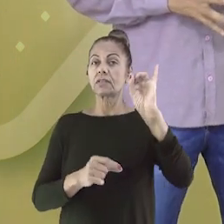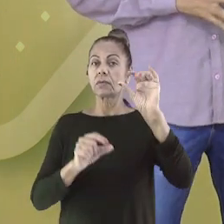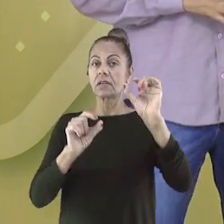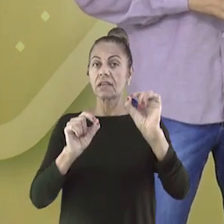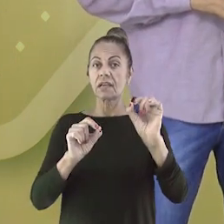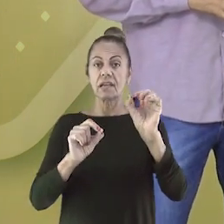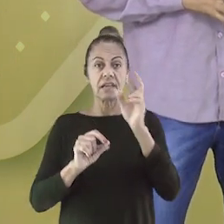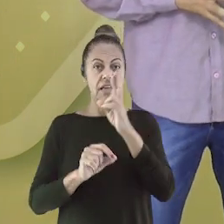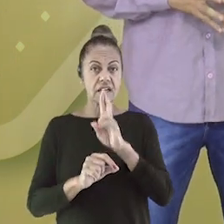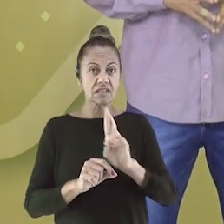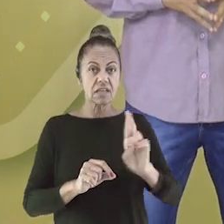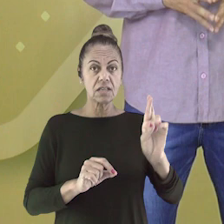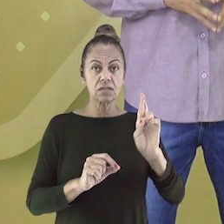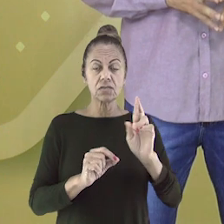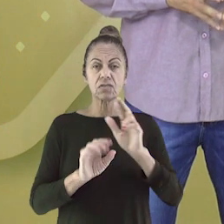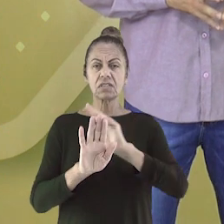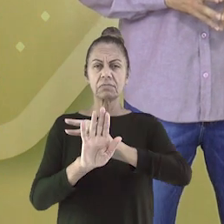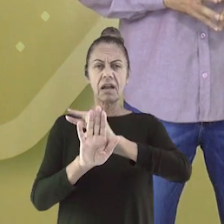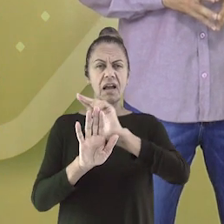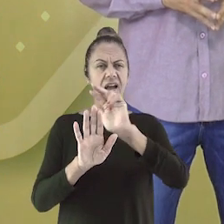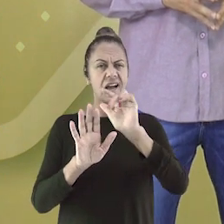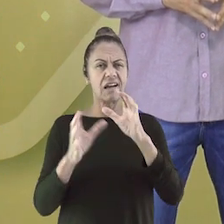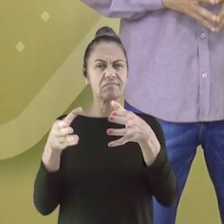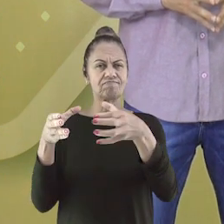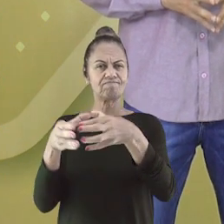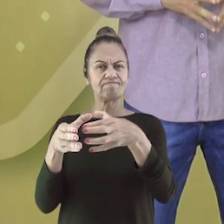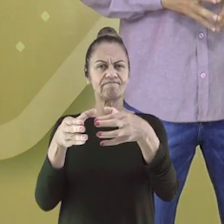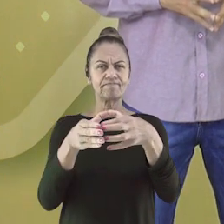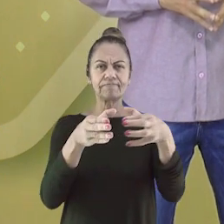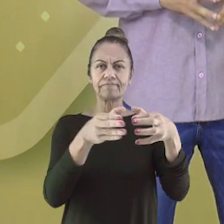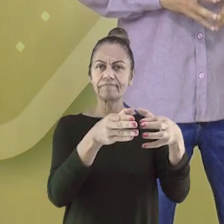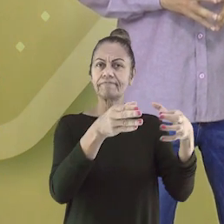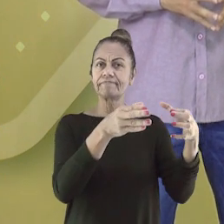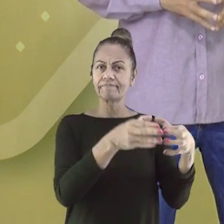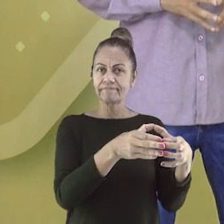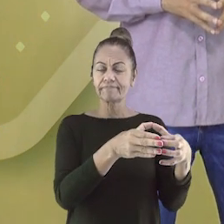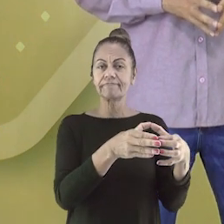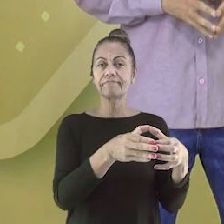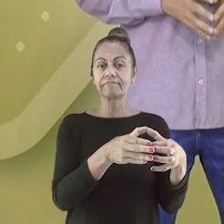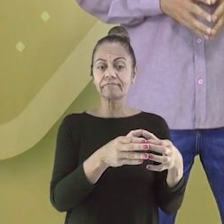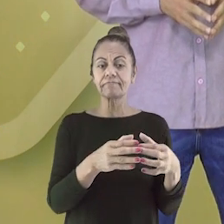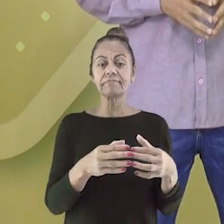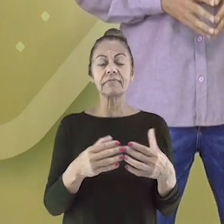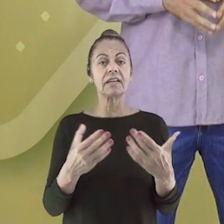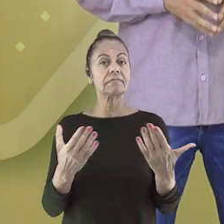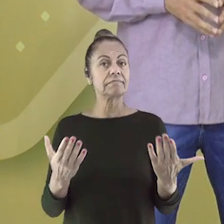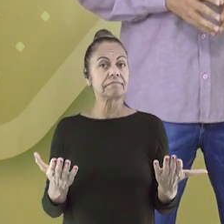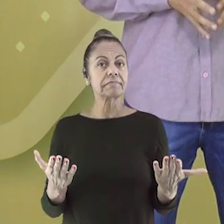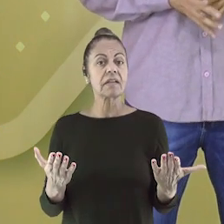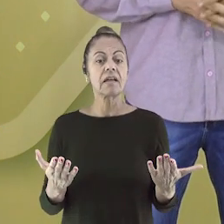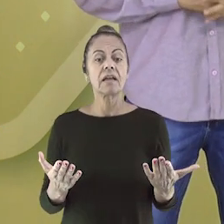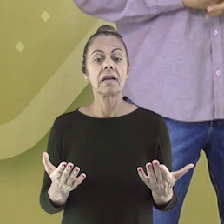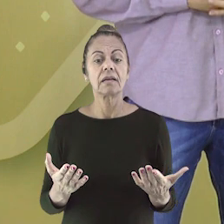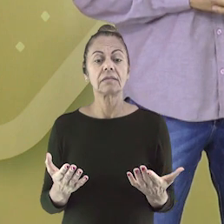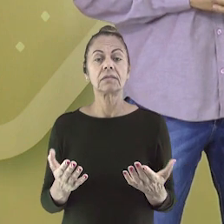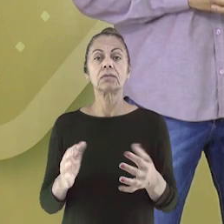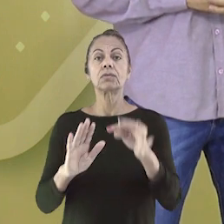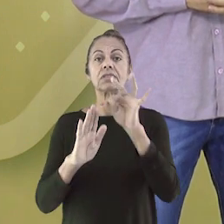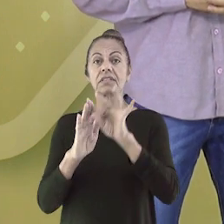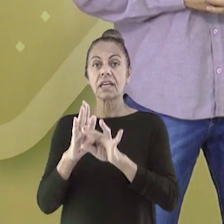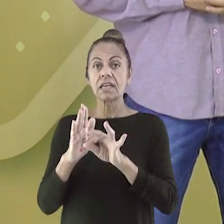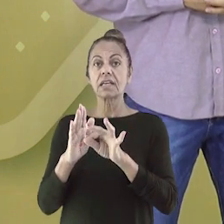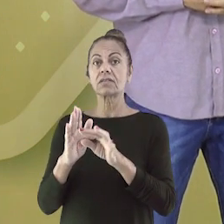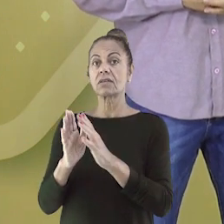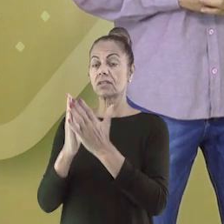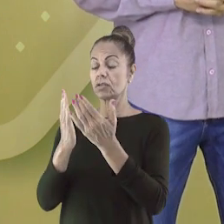Vale destacar, professor, ainda que as religiões podem ser classificadas de diversas formas. E essa